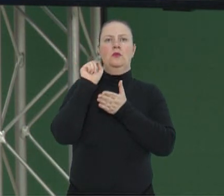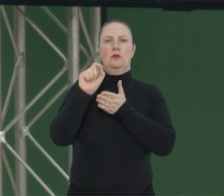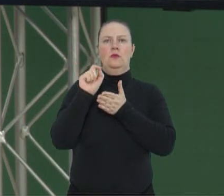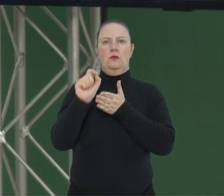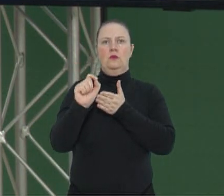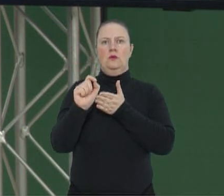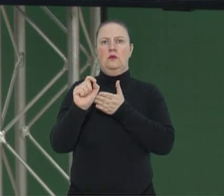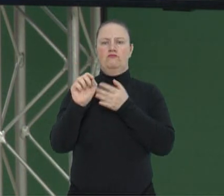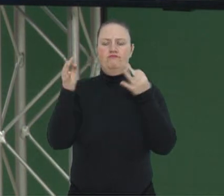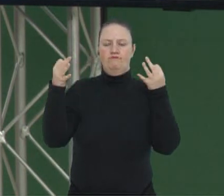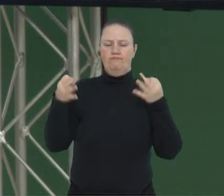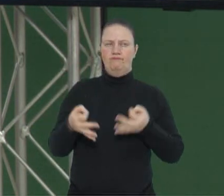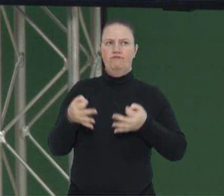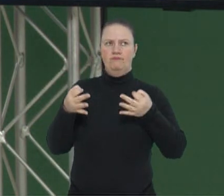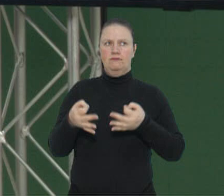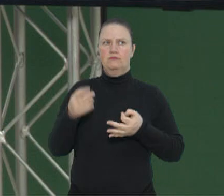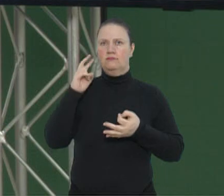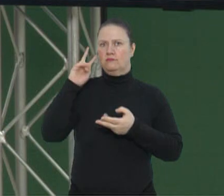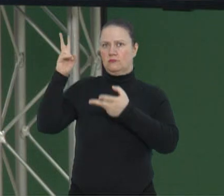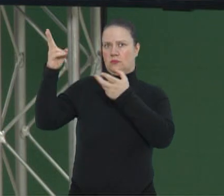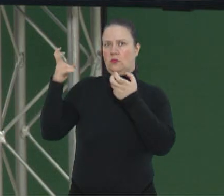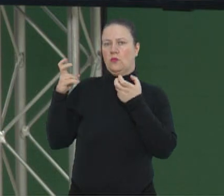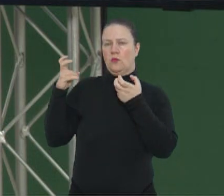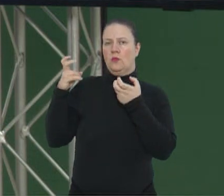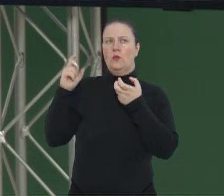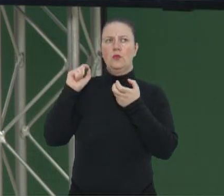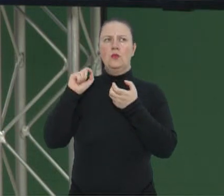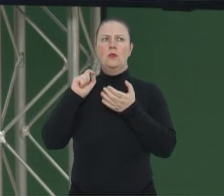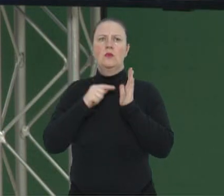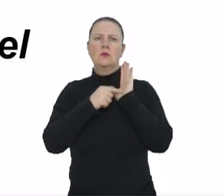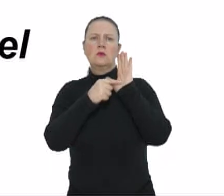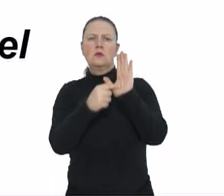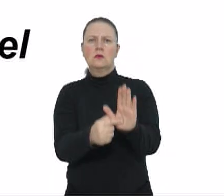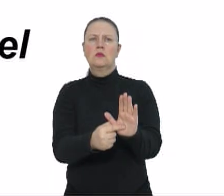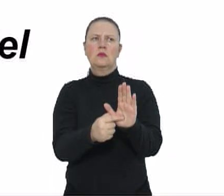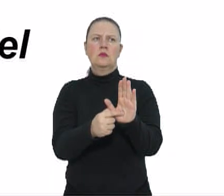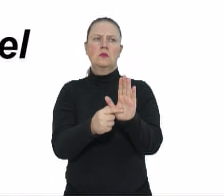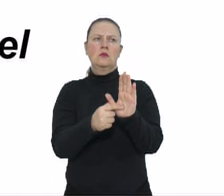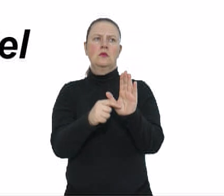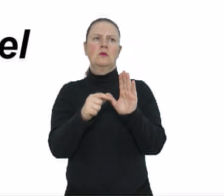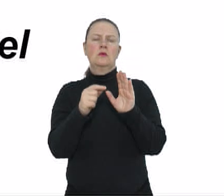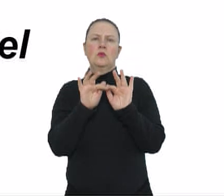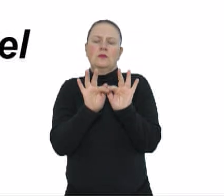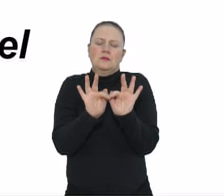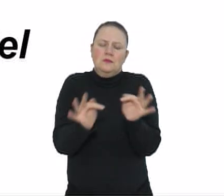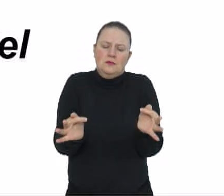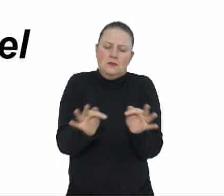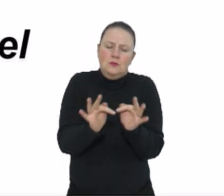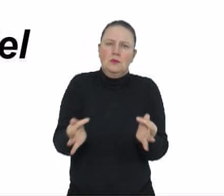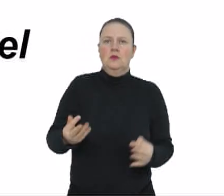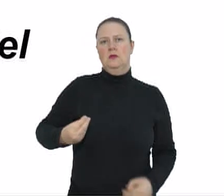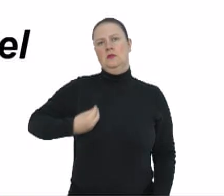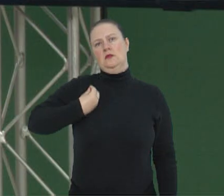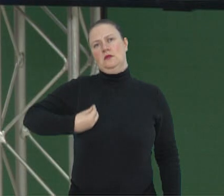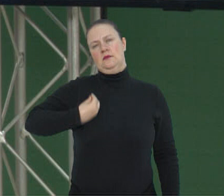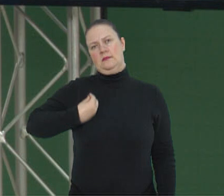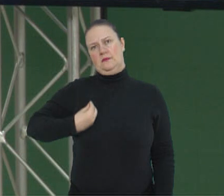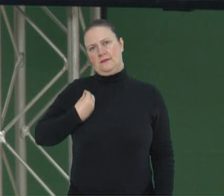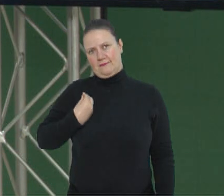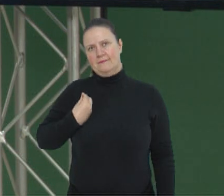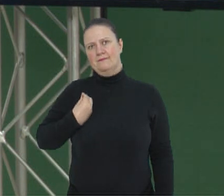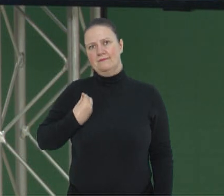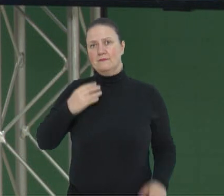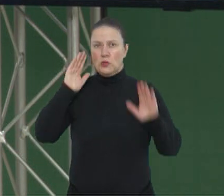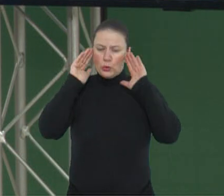Então, justamente aqui, né? Algo representando la sencillez, la simplicidade, ou seja, a simplicidade em